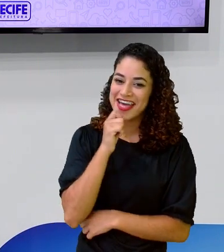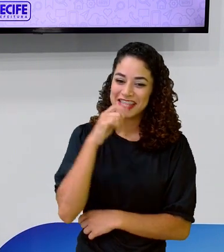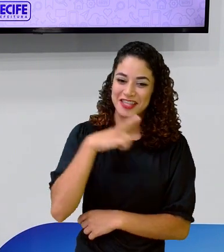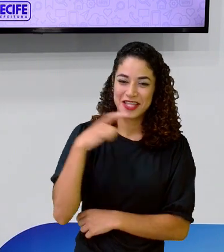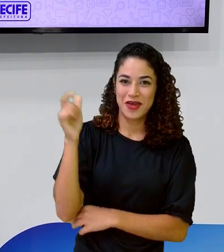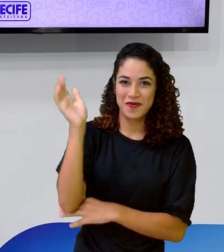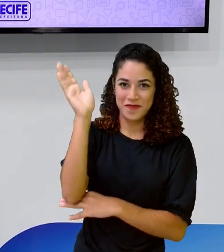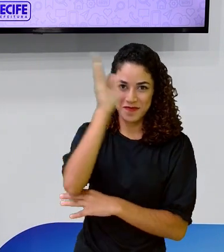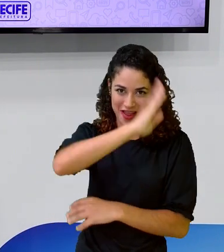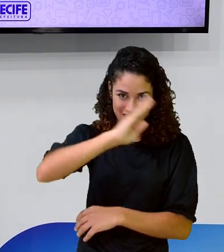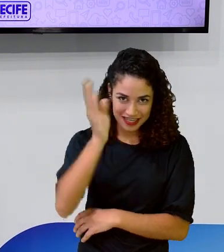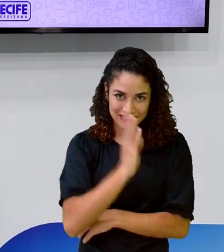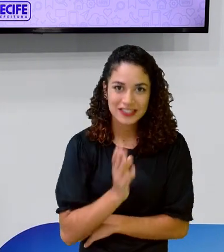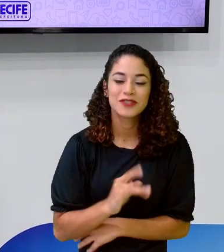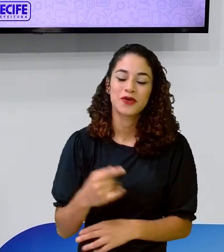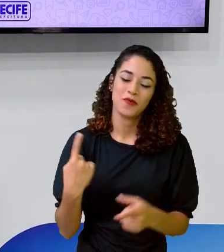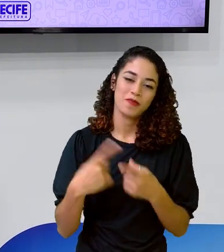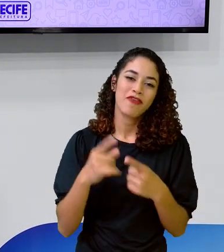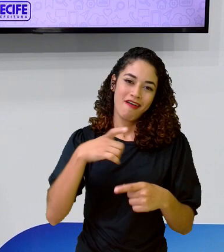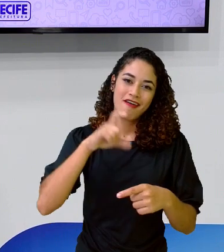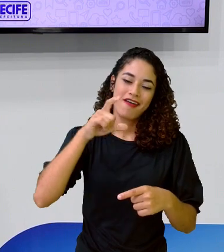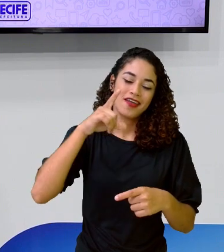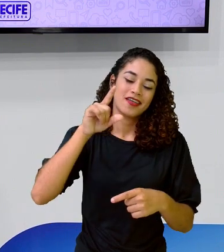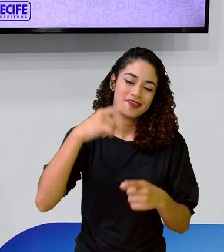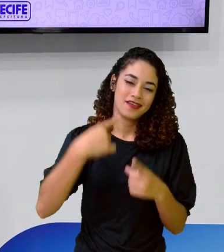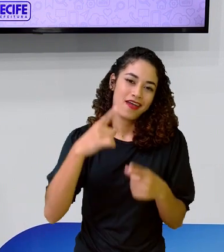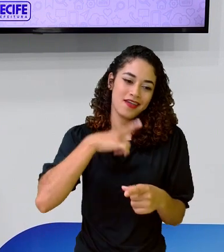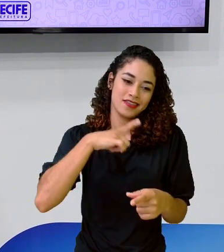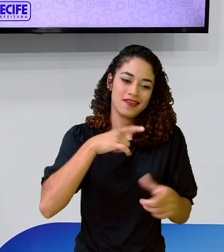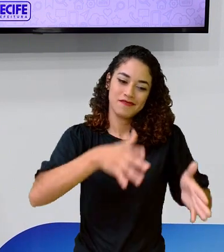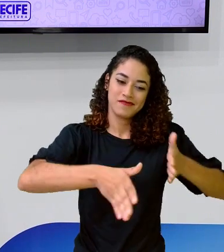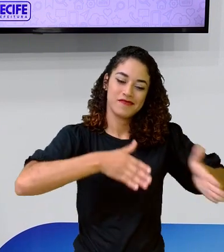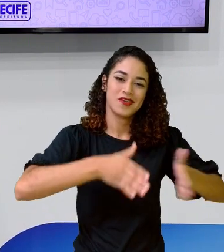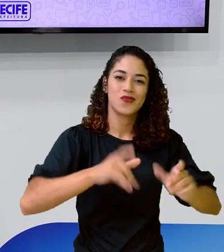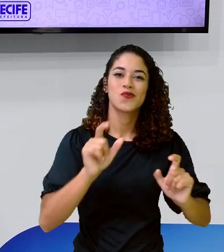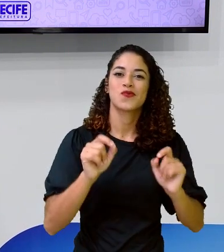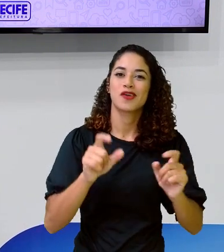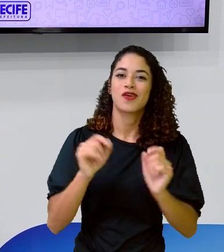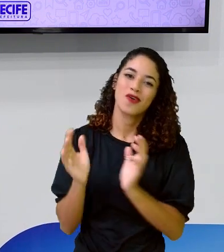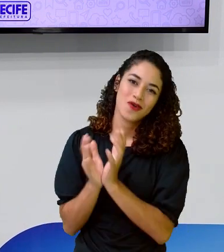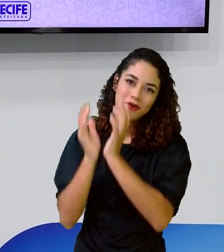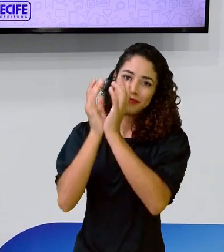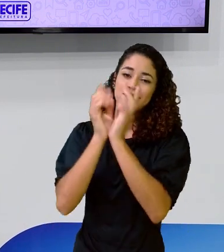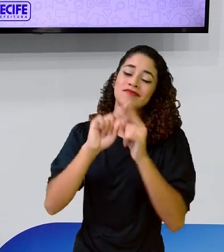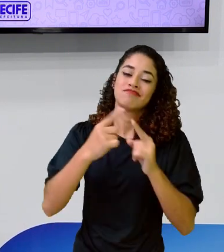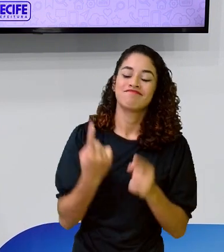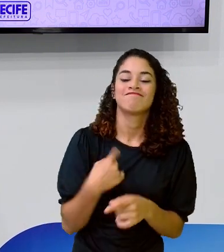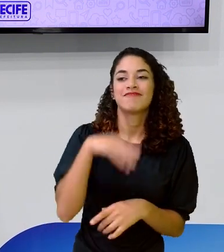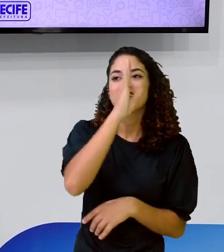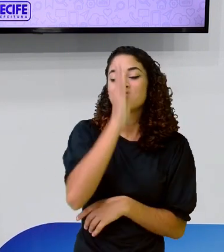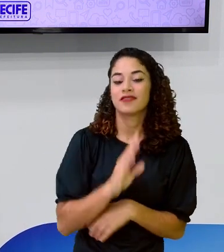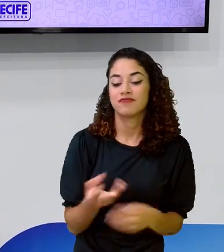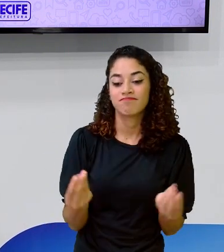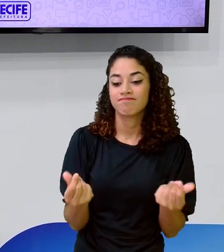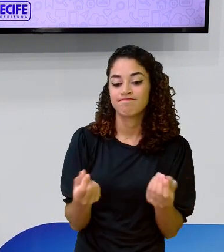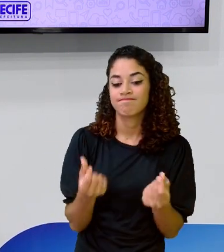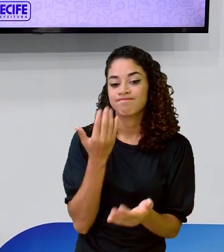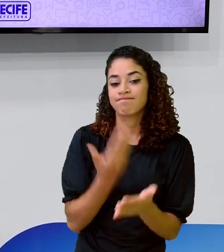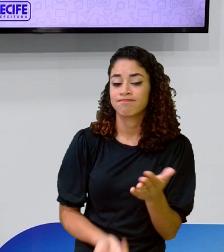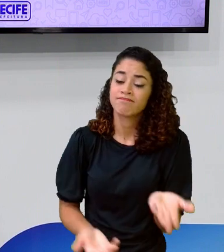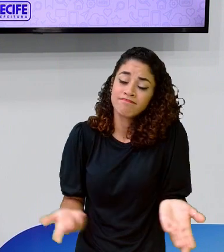Brasil, porque estamos aí em período de Copa, o Brasil foi eliminado, é,